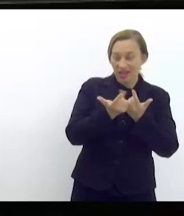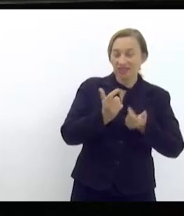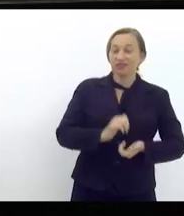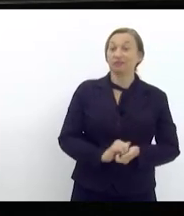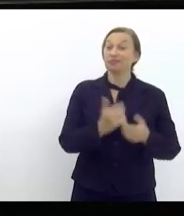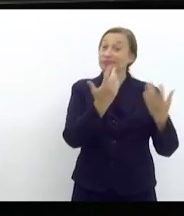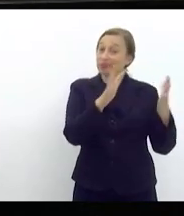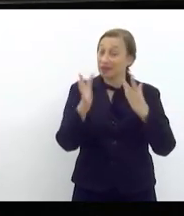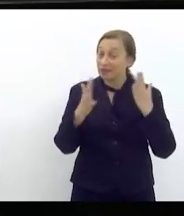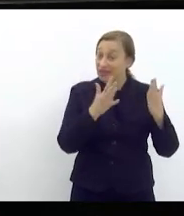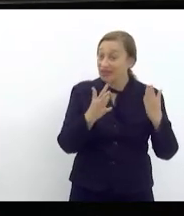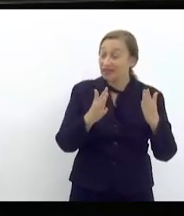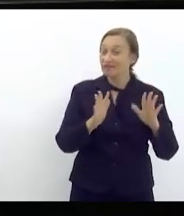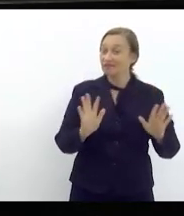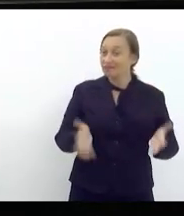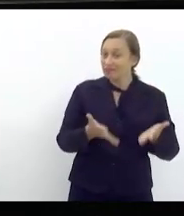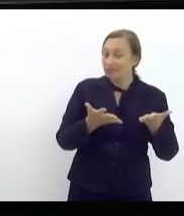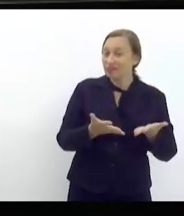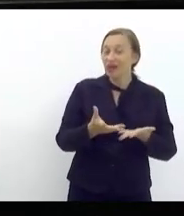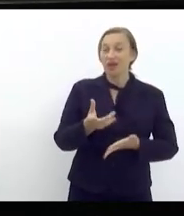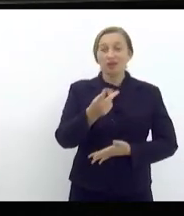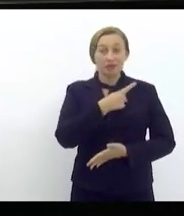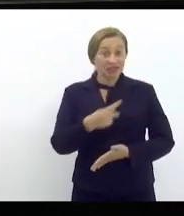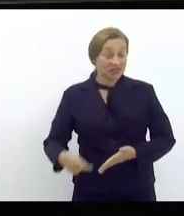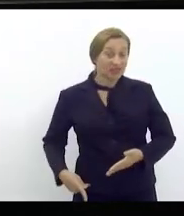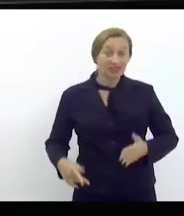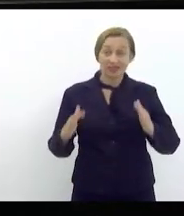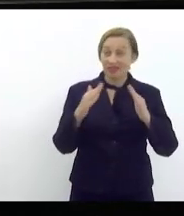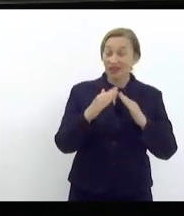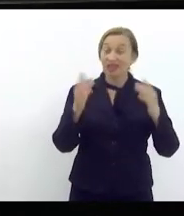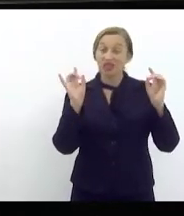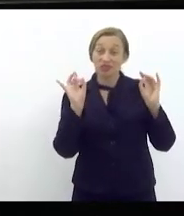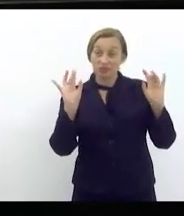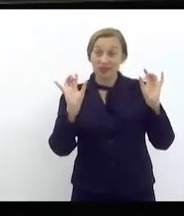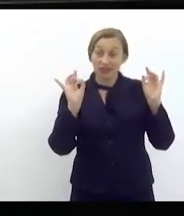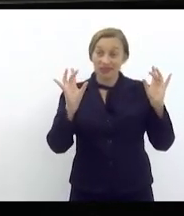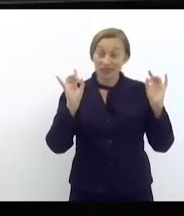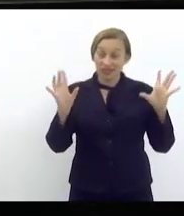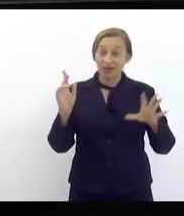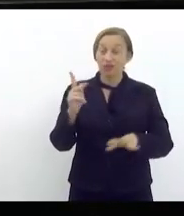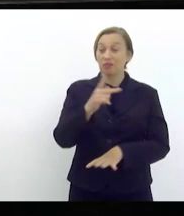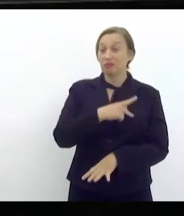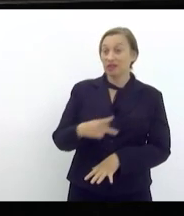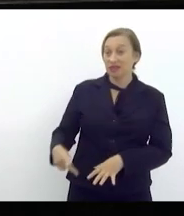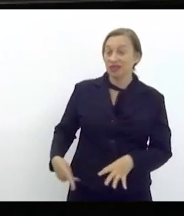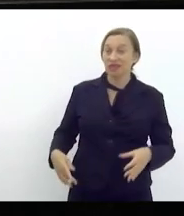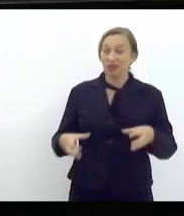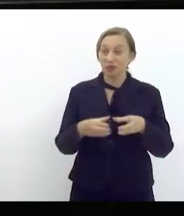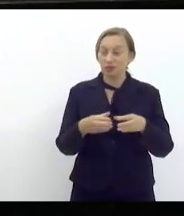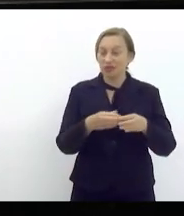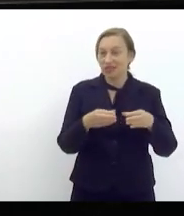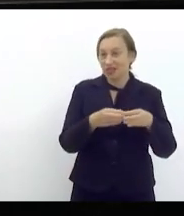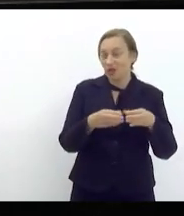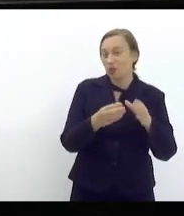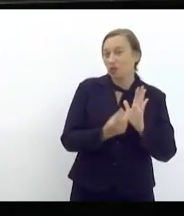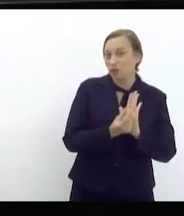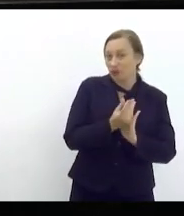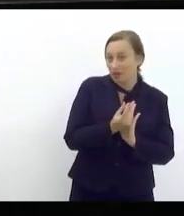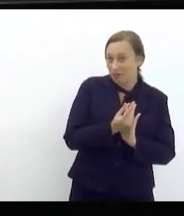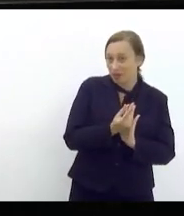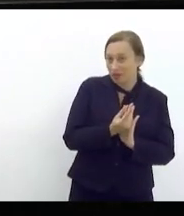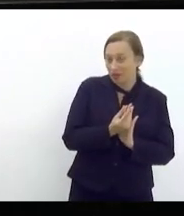Saudamos, inicialmente, a presidência da casa, em especial, o presidente da comissão de orçamento, pelo